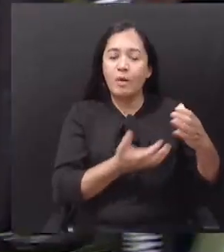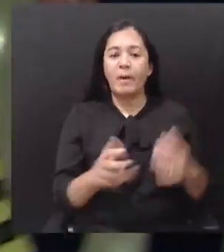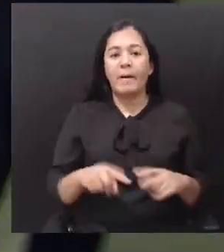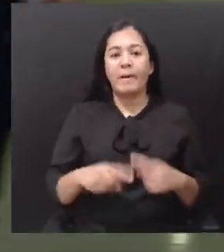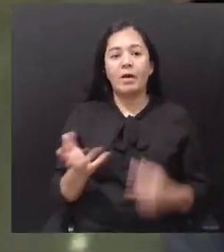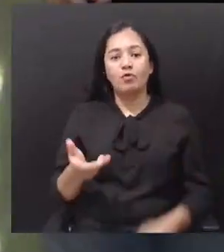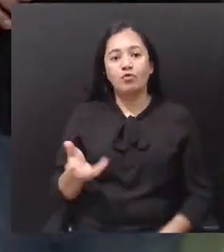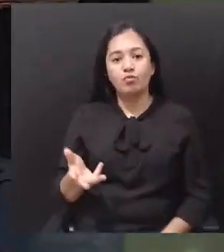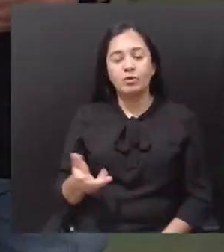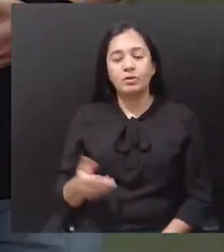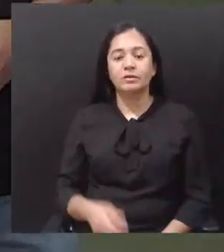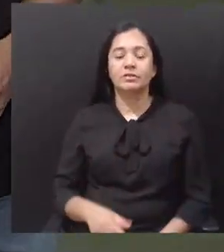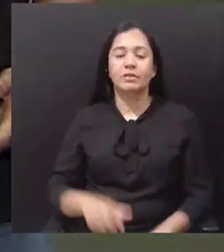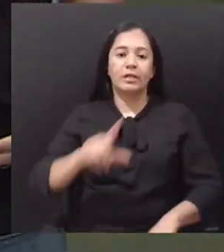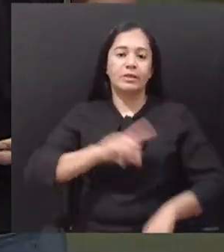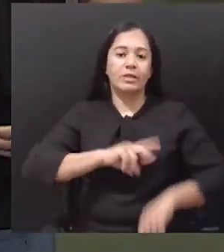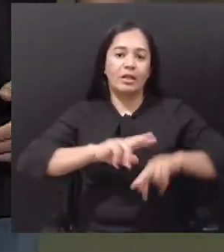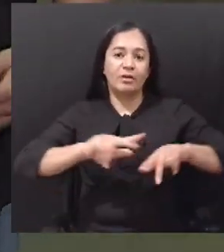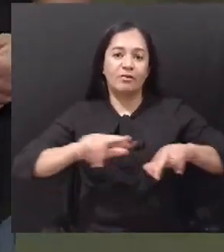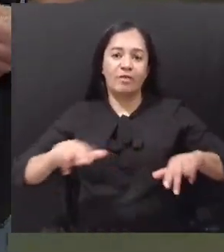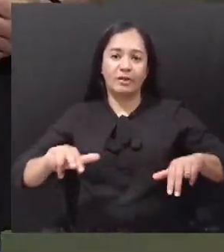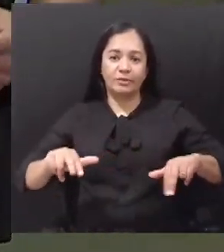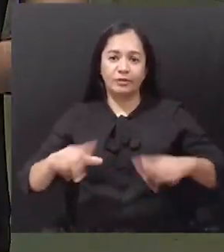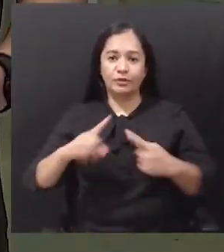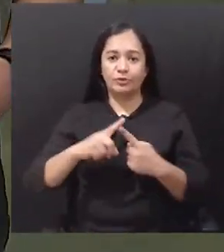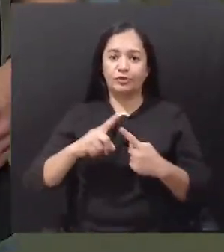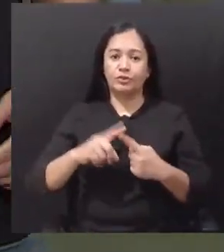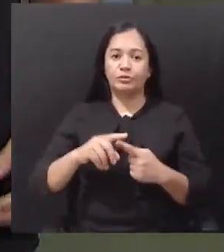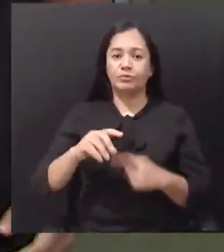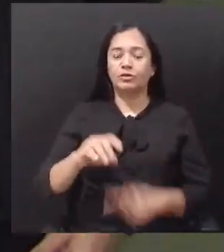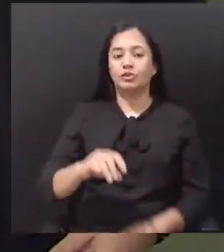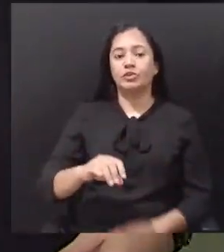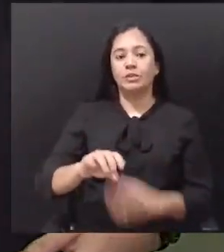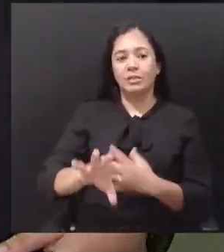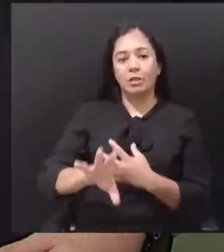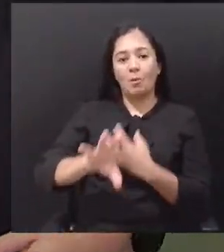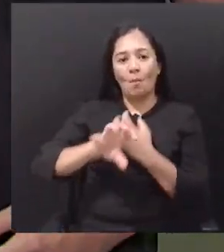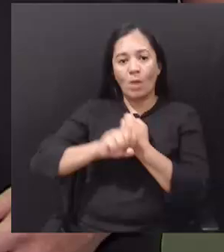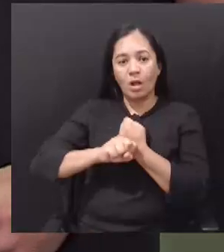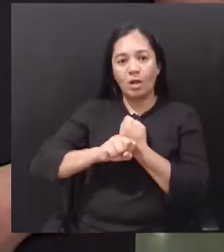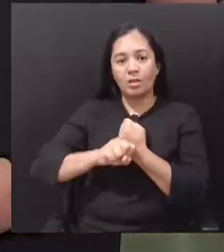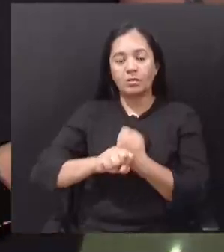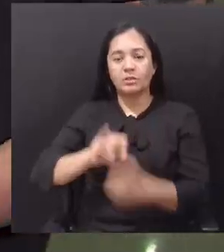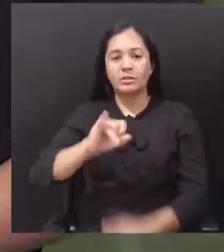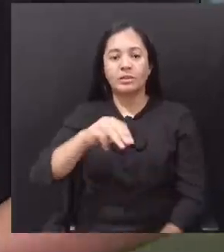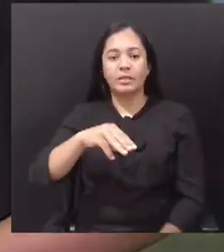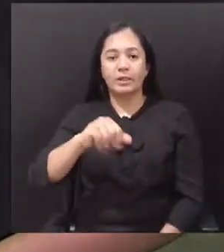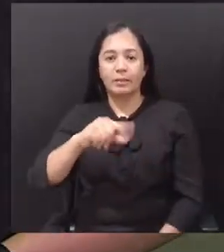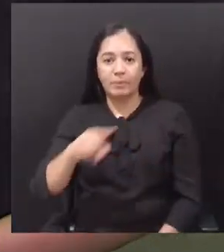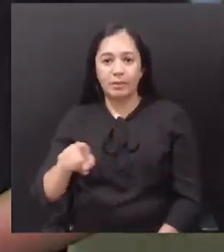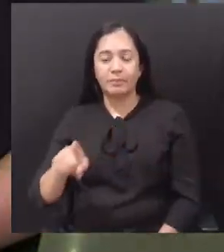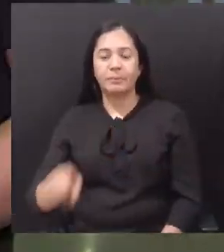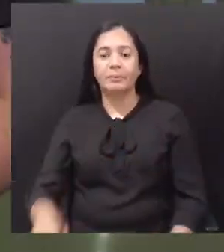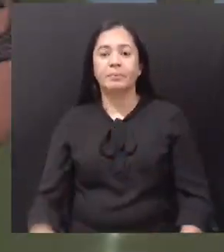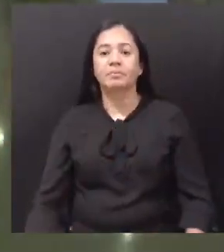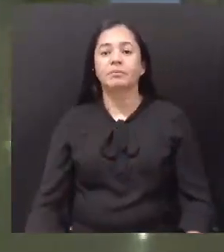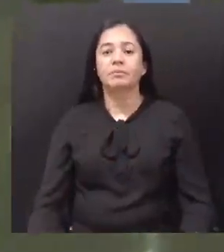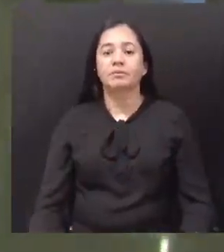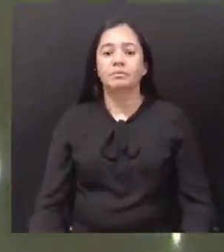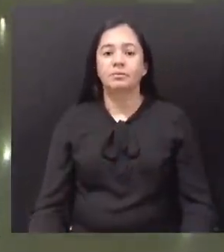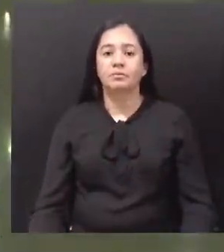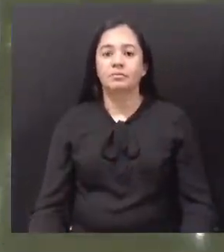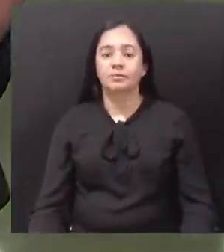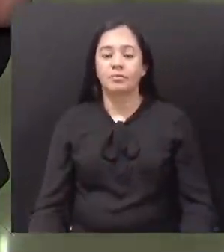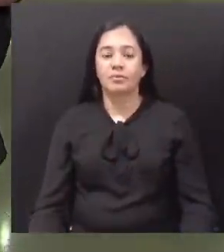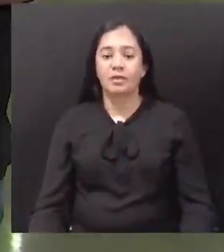vários magnetos, né, os ímãs ali, que são, nesse caso aqui, são eletroímãs, que eles têm uma função mais específica que é